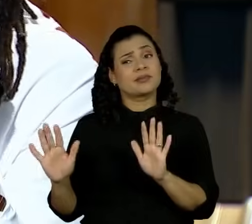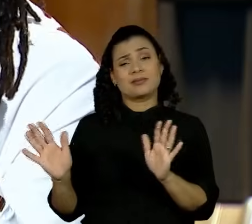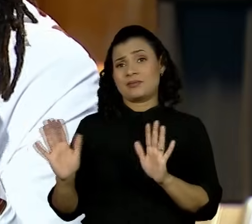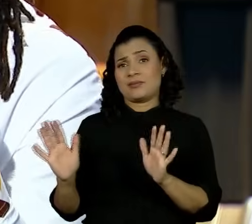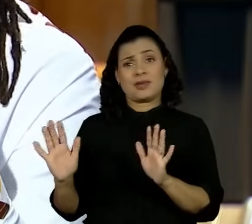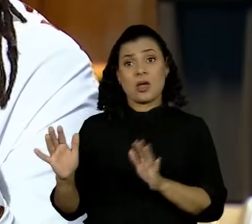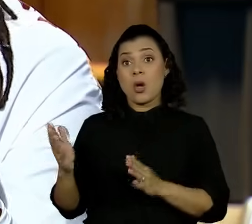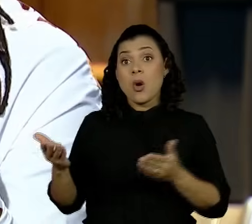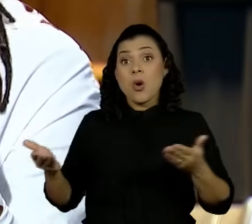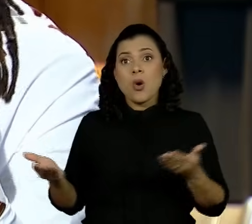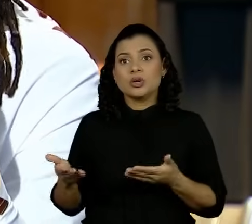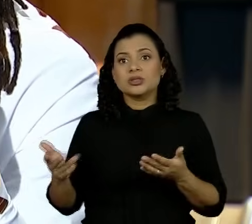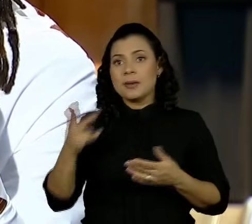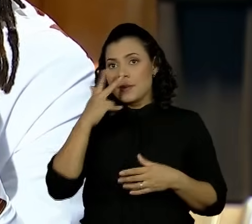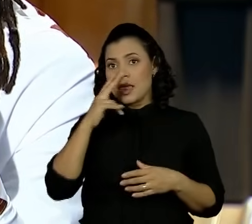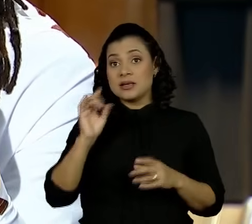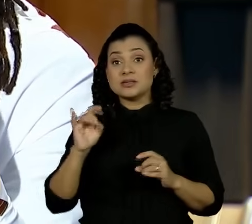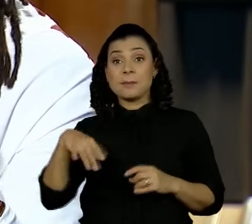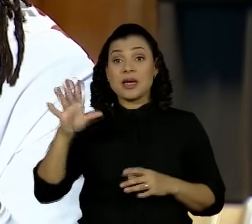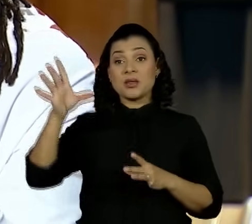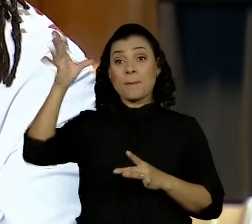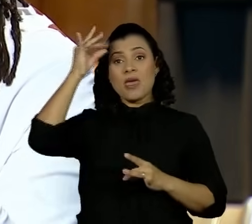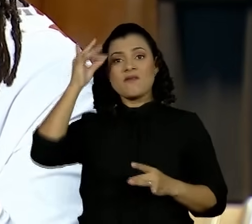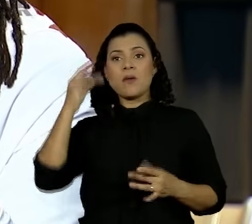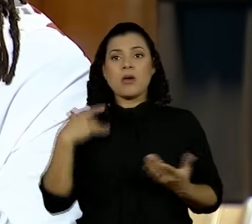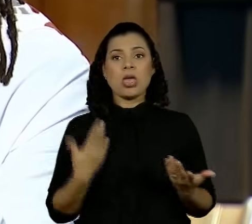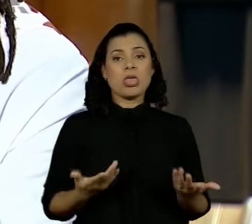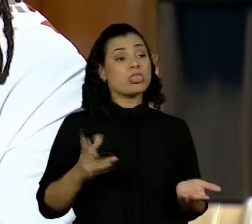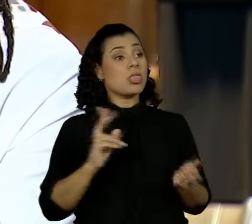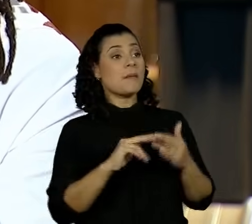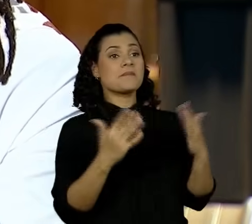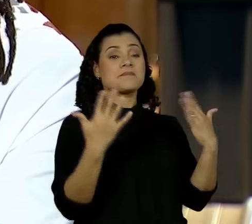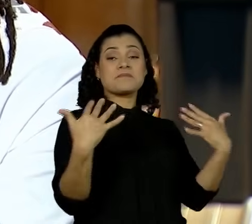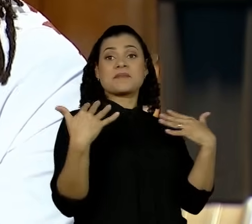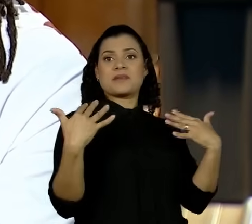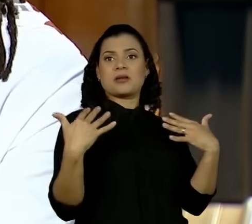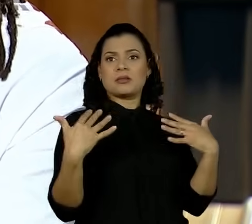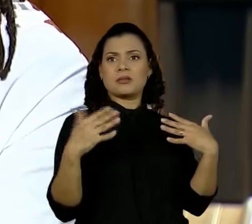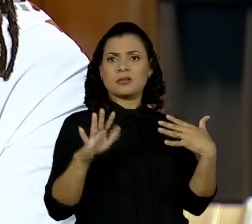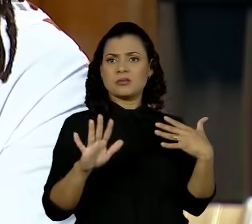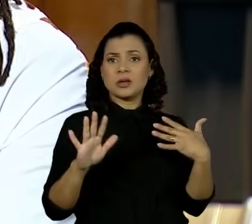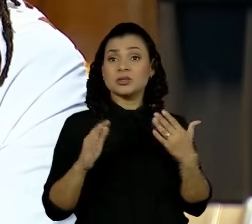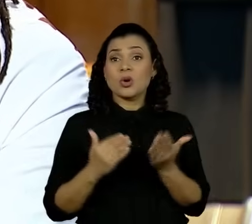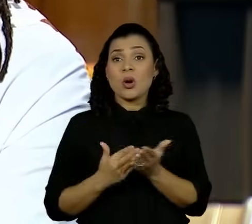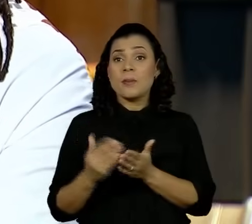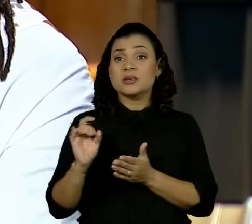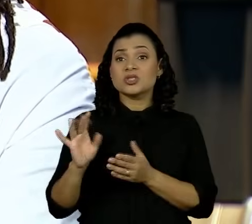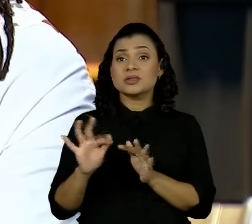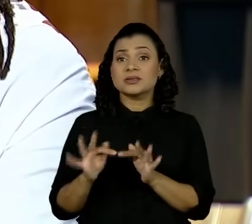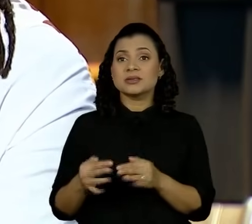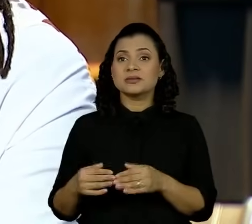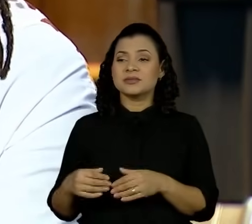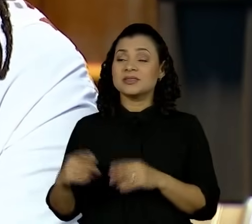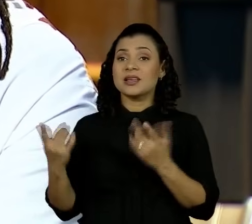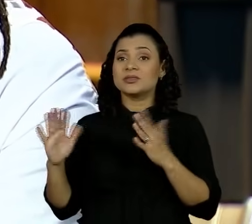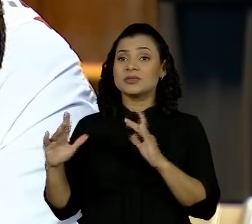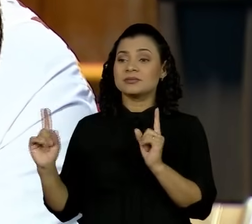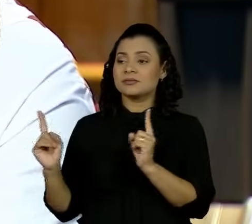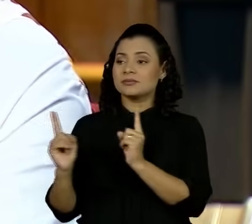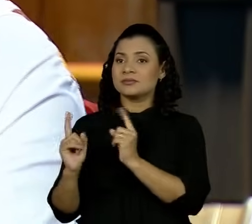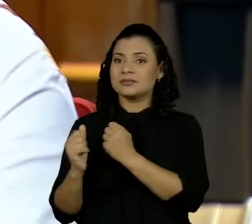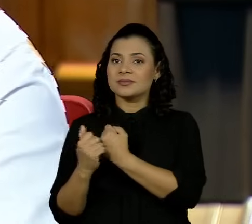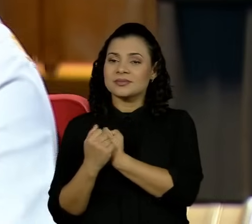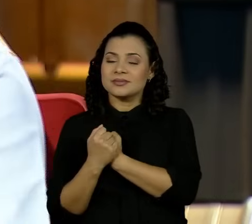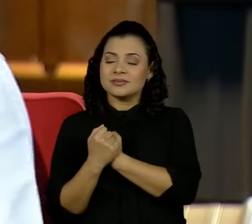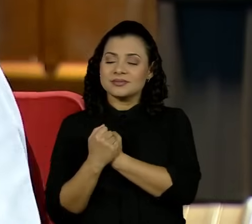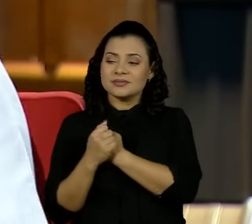infelizmente, performance, que esquece que as coisas começam, às vezes, num toque de mão, num abraço,